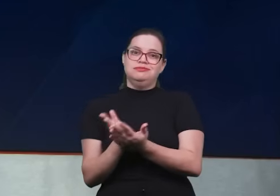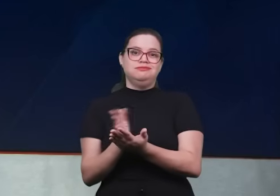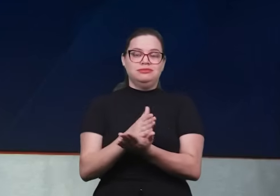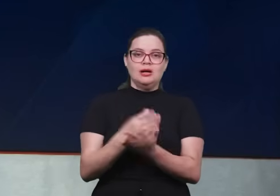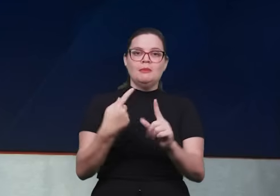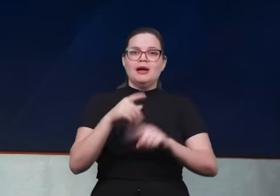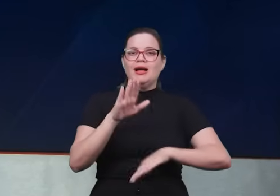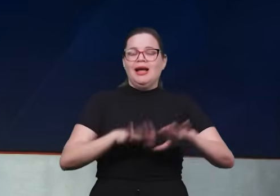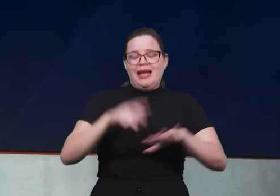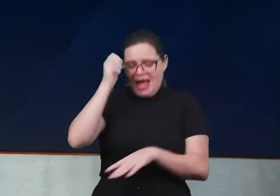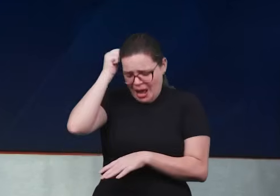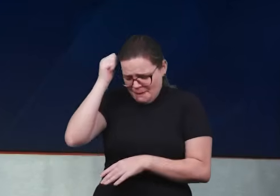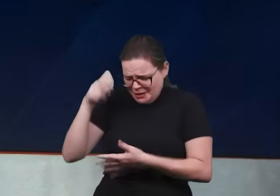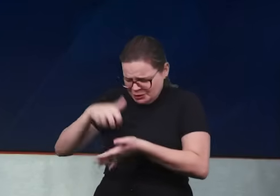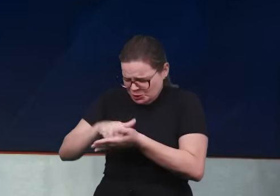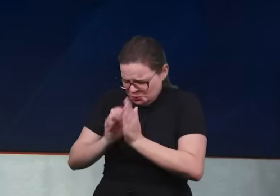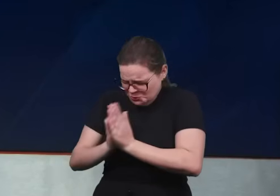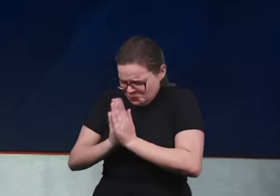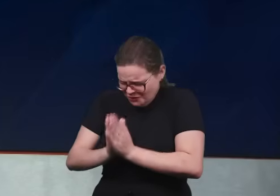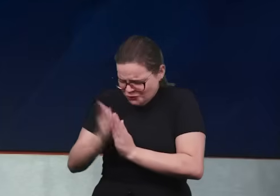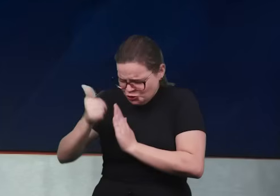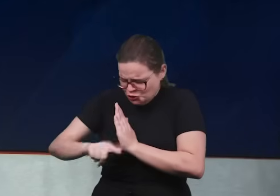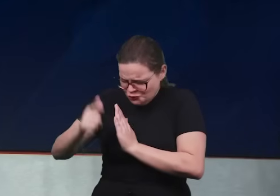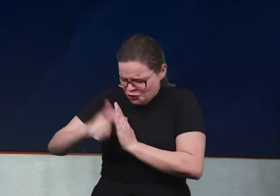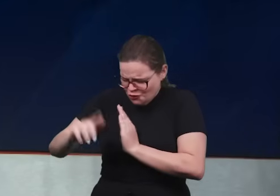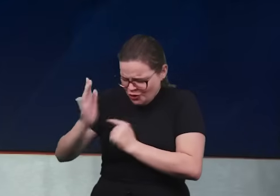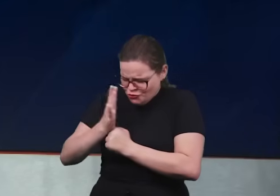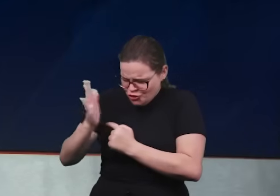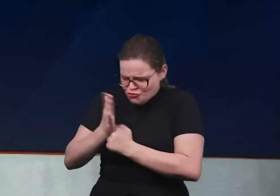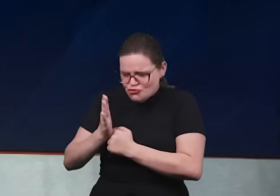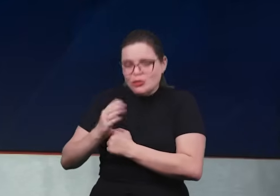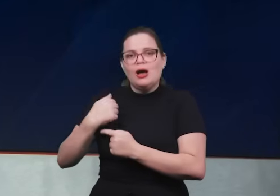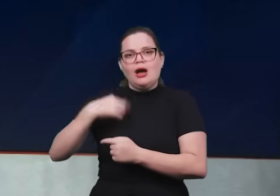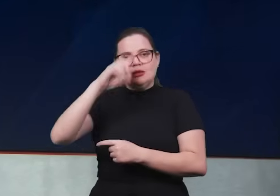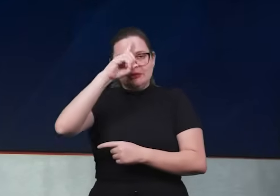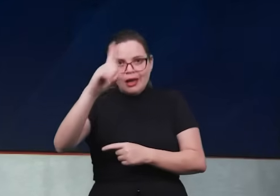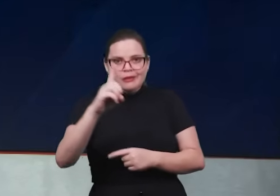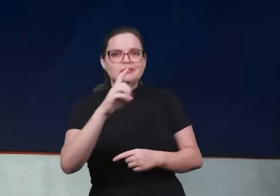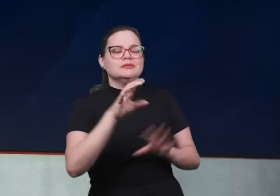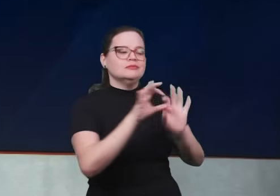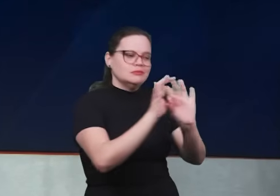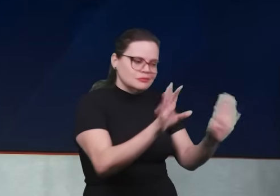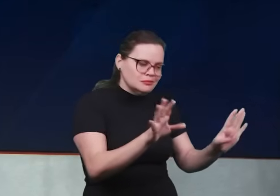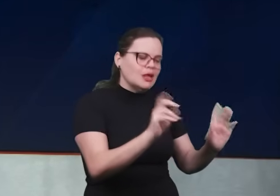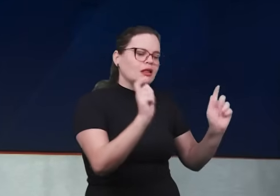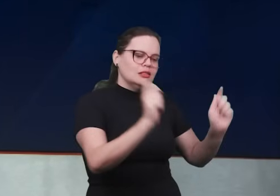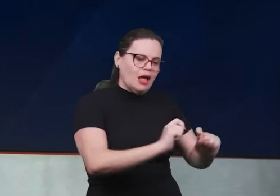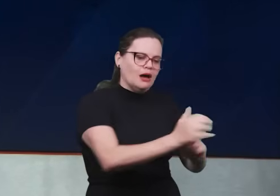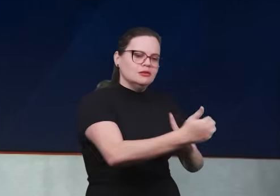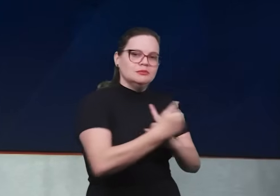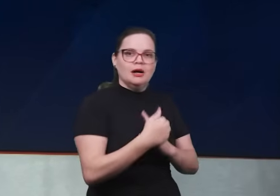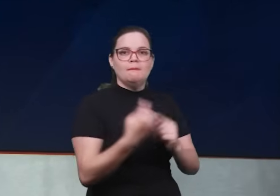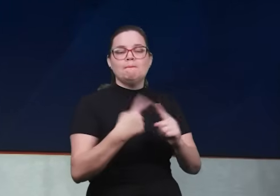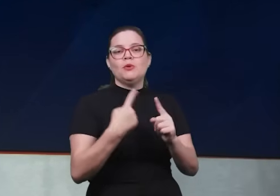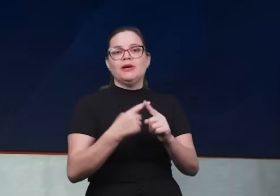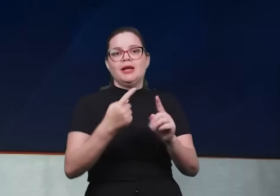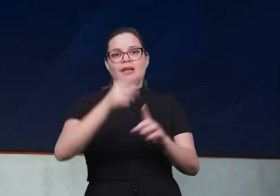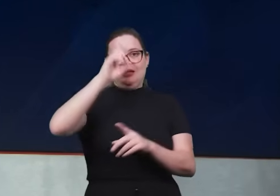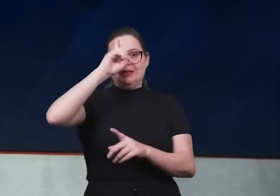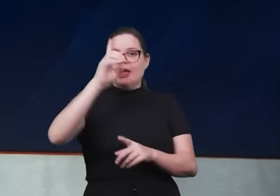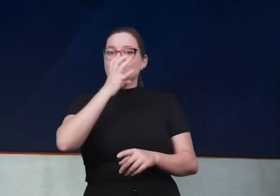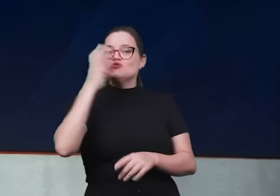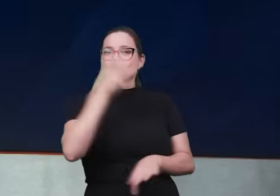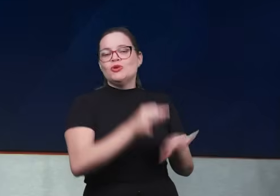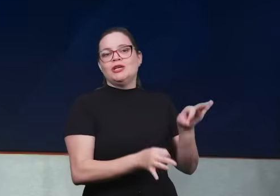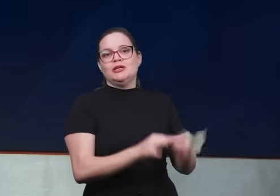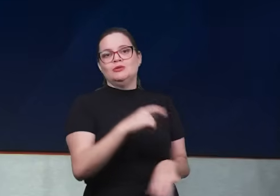na opção dos israelitas pelo pecado, na repreensão de Deus, levando-os ao arrependimento, ao clamor